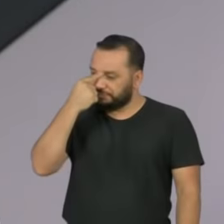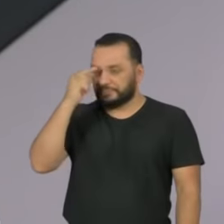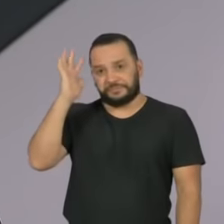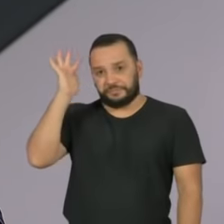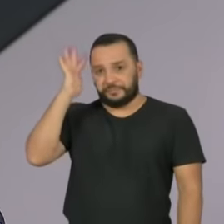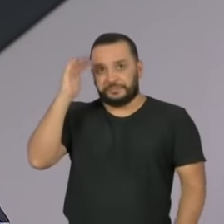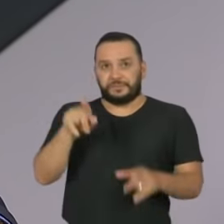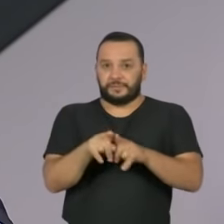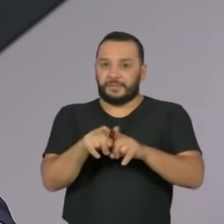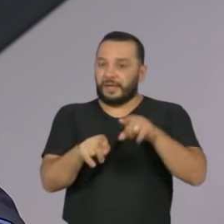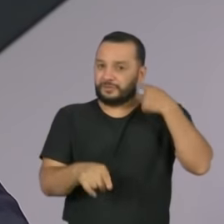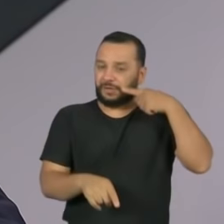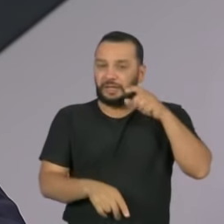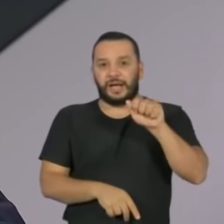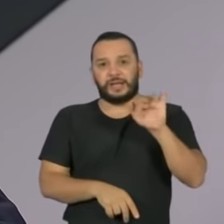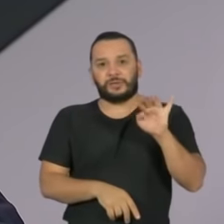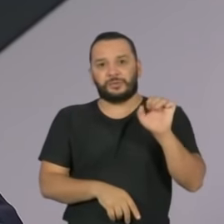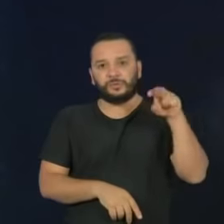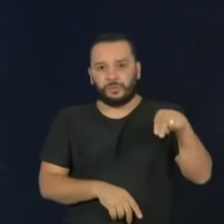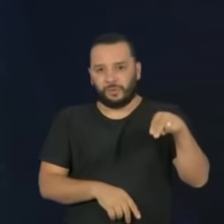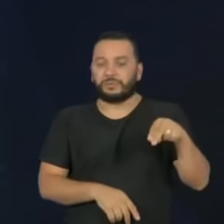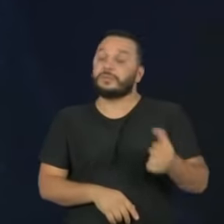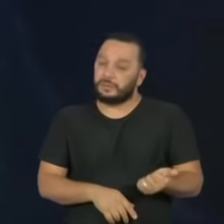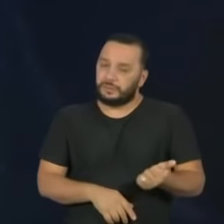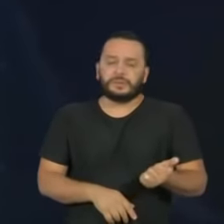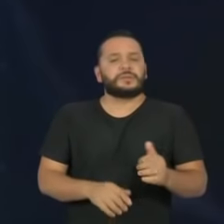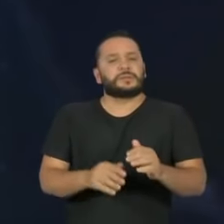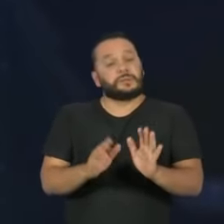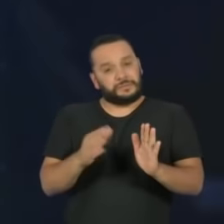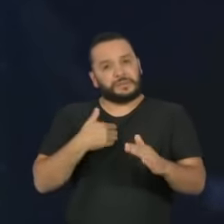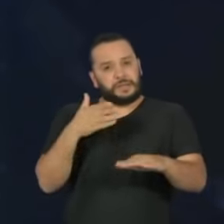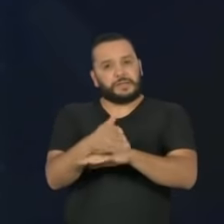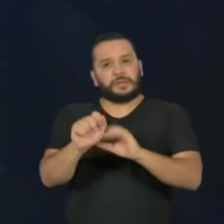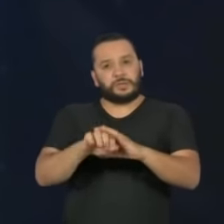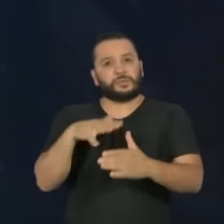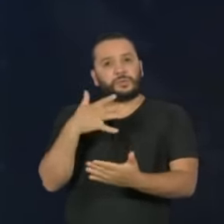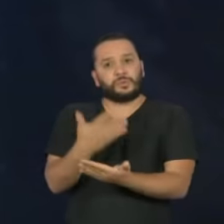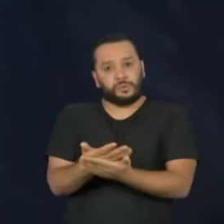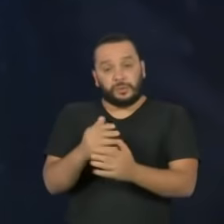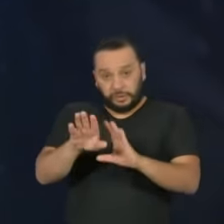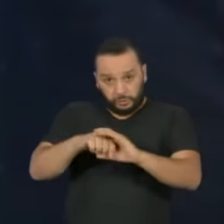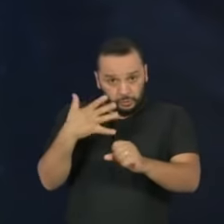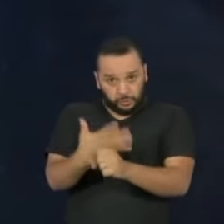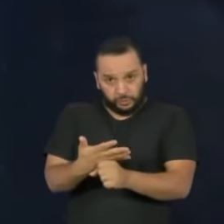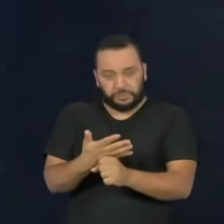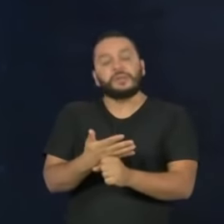do advogado Ayrton Soares. E não se esqueça de acessar o nosso canal no YouTube, o endereço é